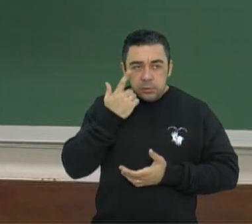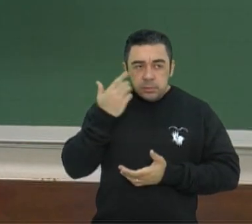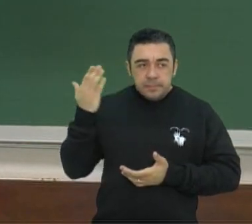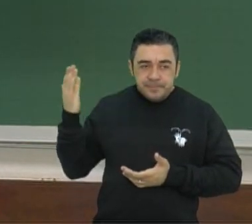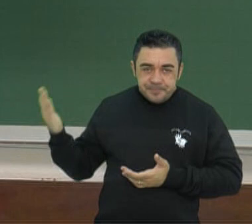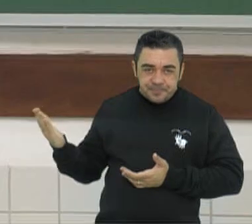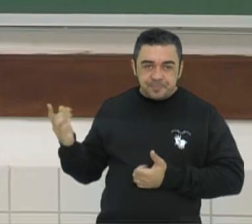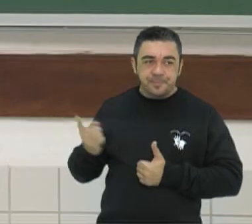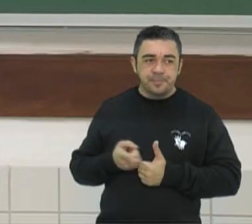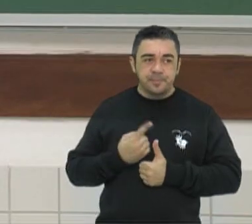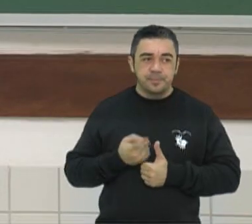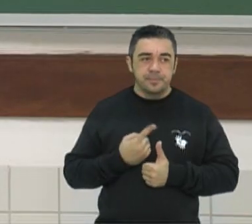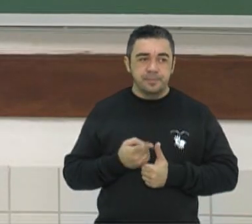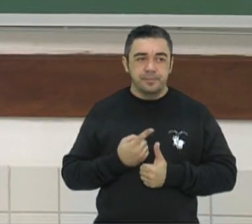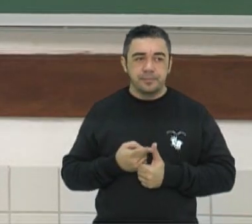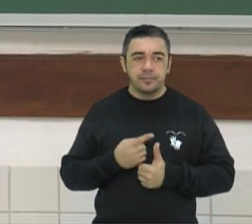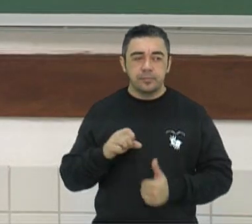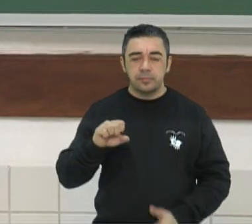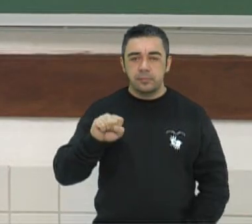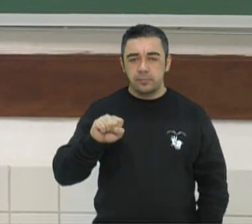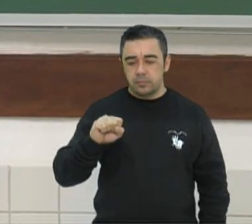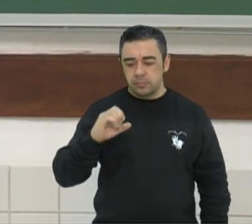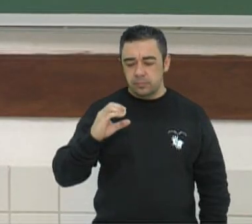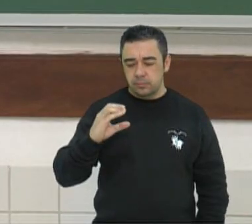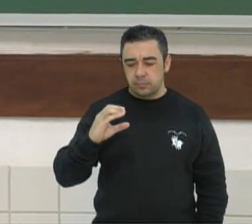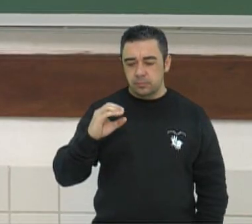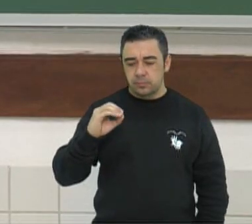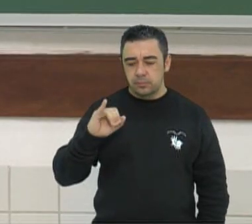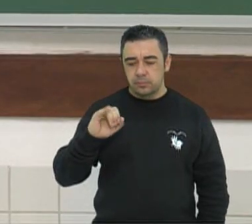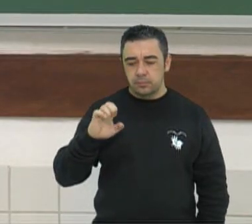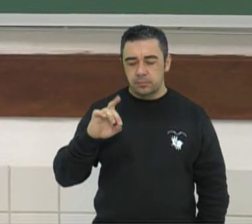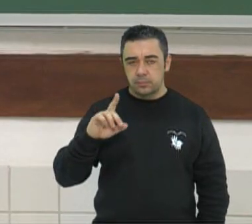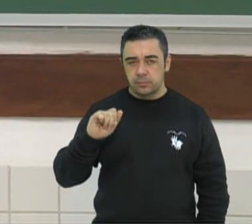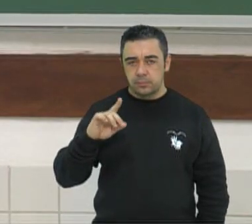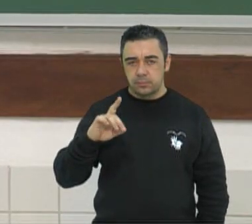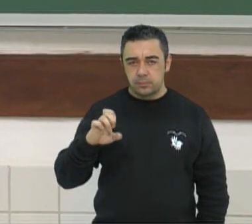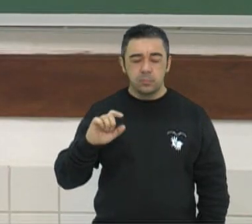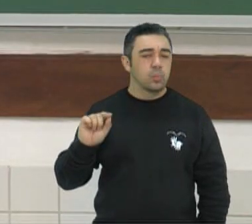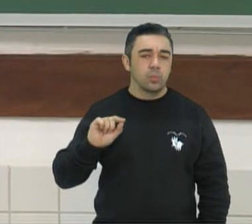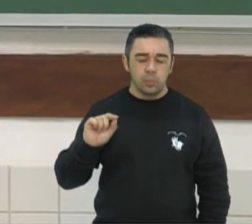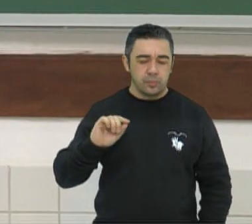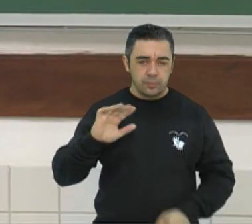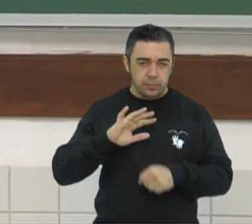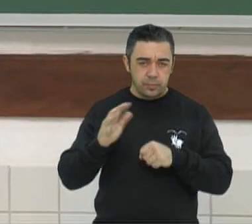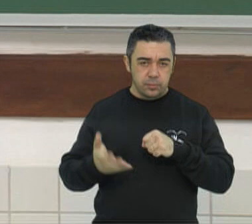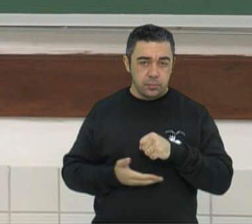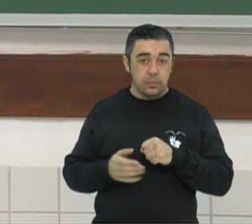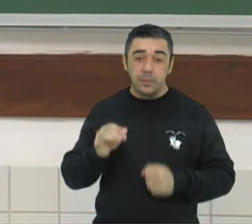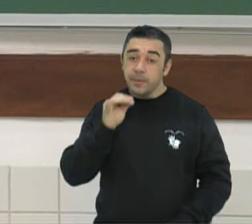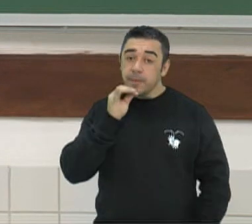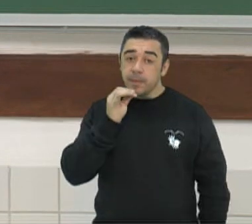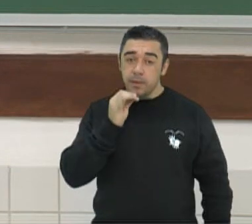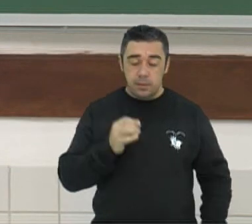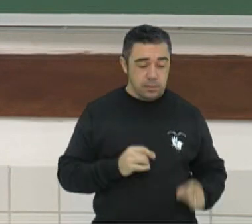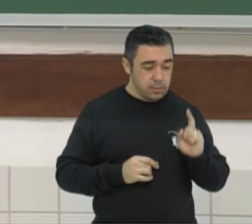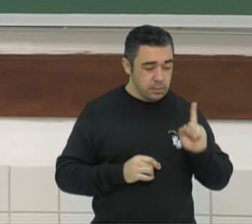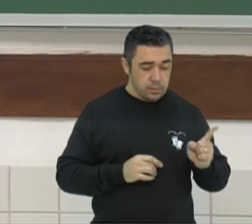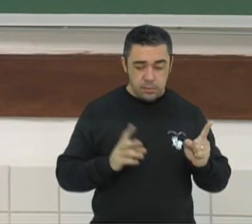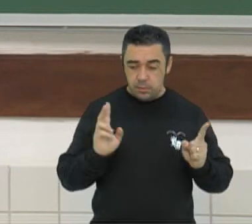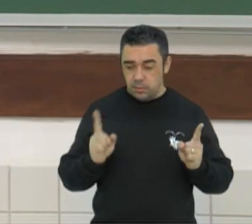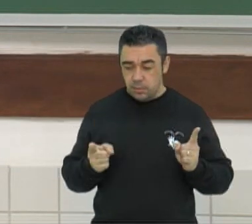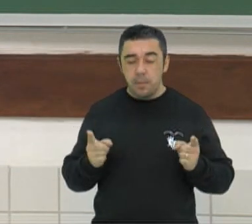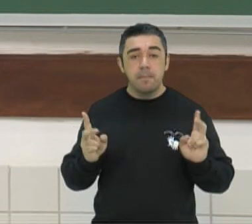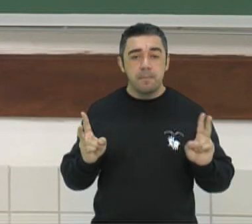elas. Primeira, sociedade. O que é a sociedade? Relação ecológica à sociedade é uma relação na qual indivíduos da mesma